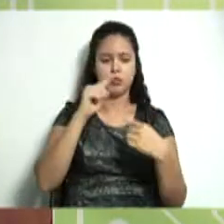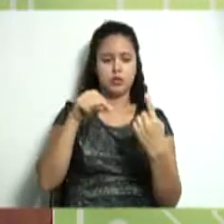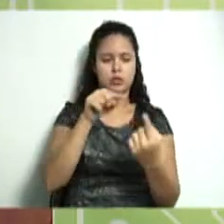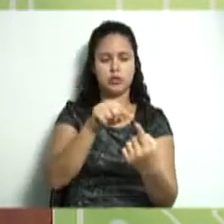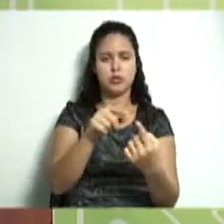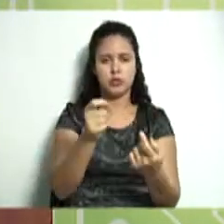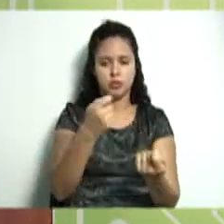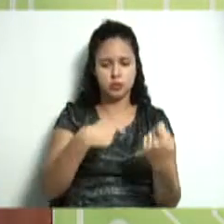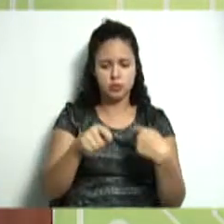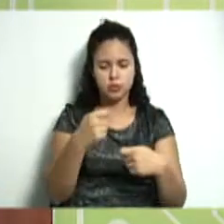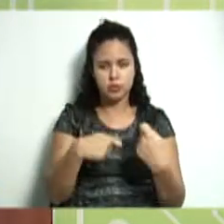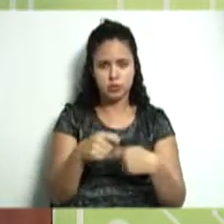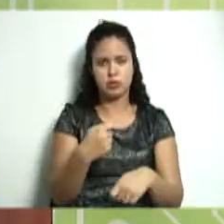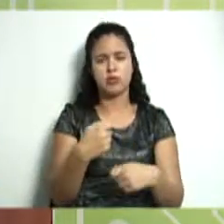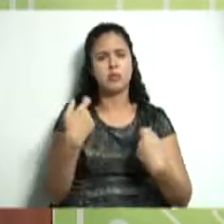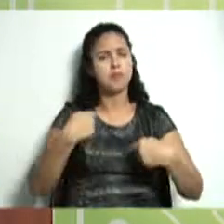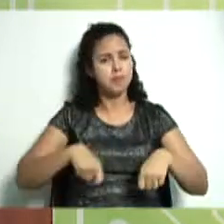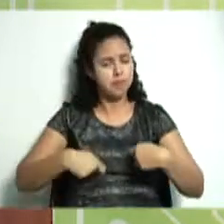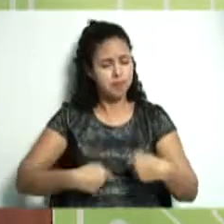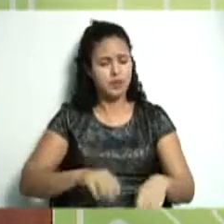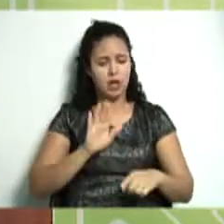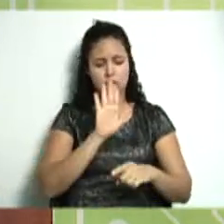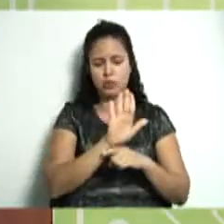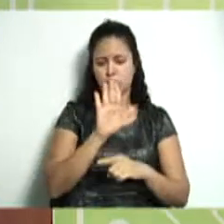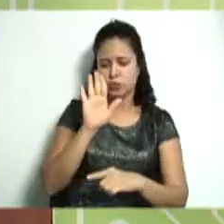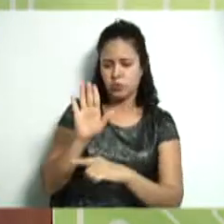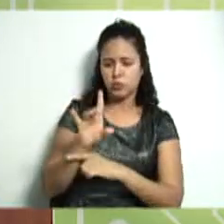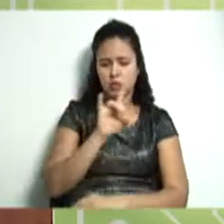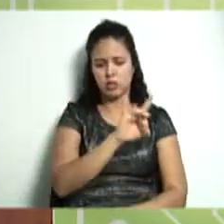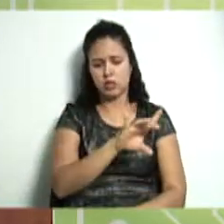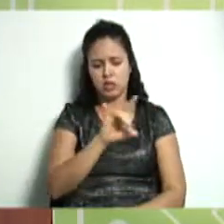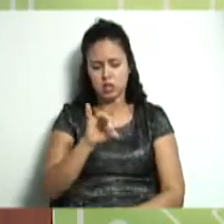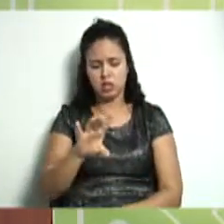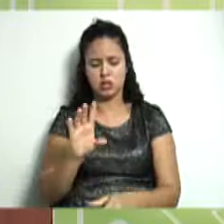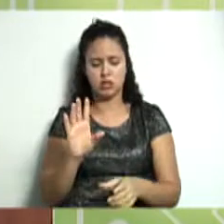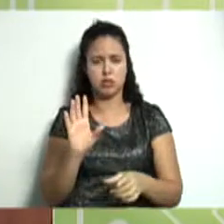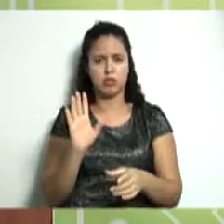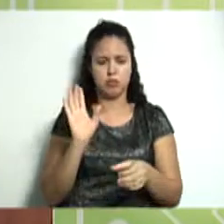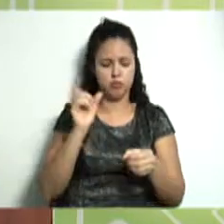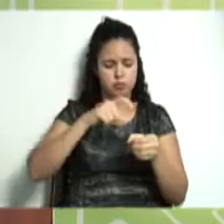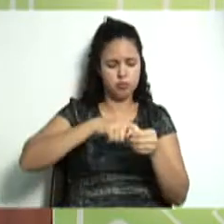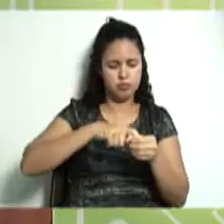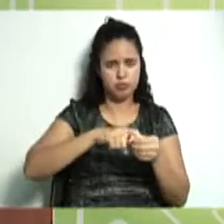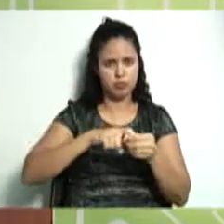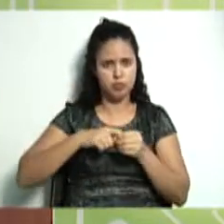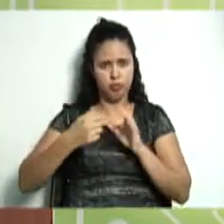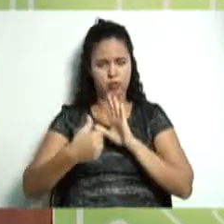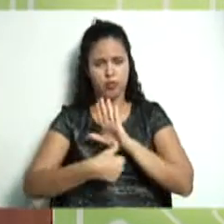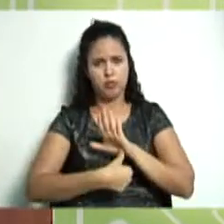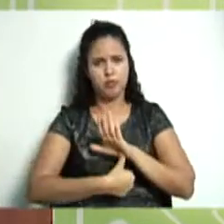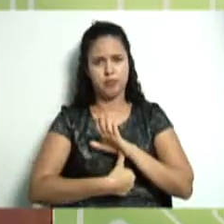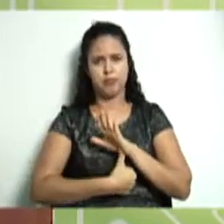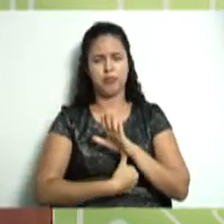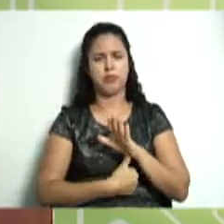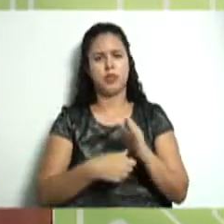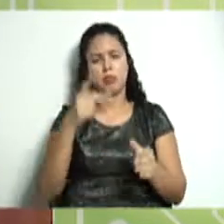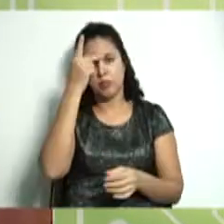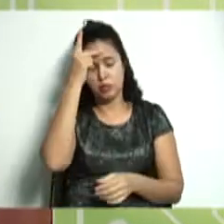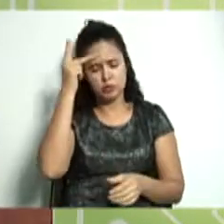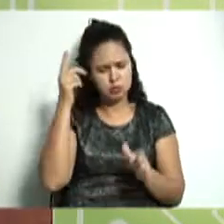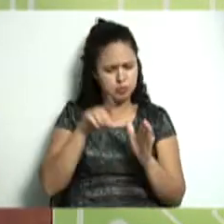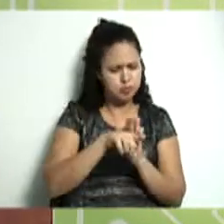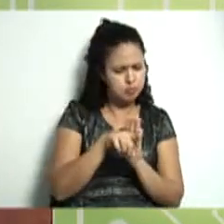e exige participação dos seus cooperados. Uma participação ativa daquele que